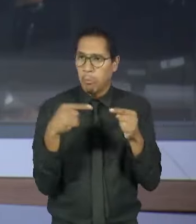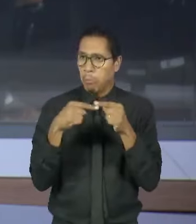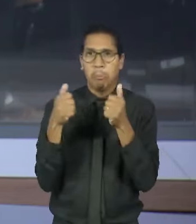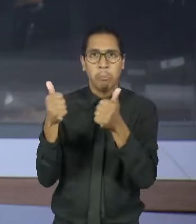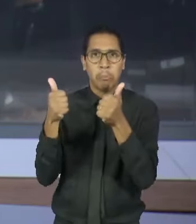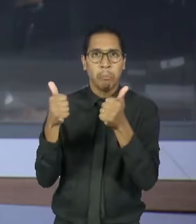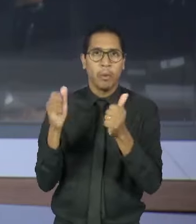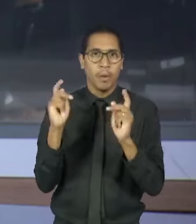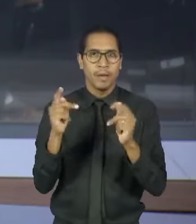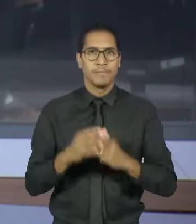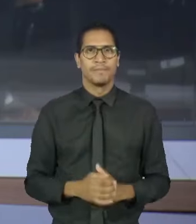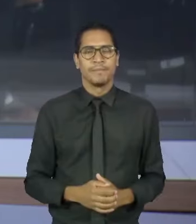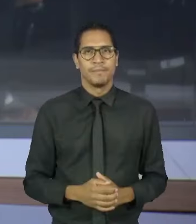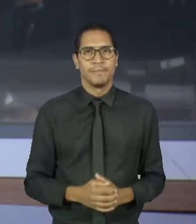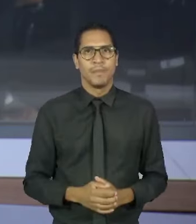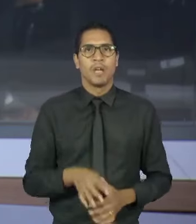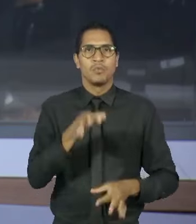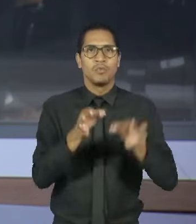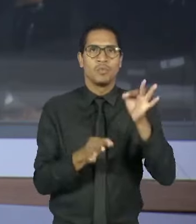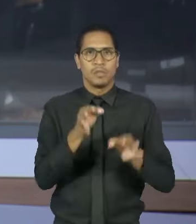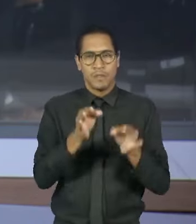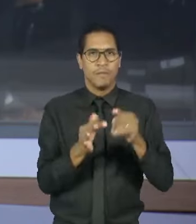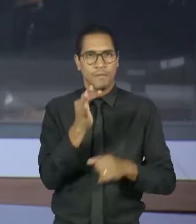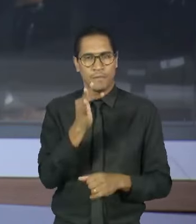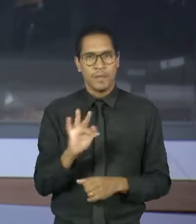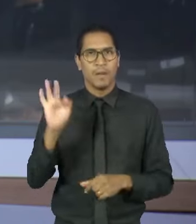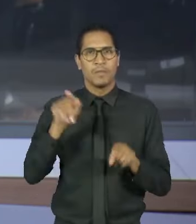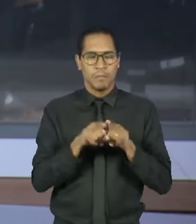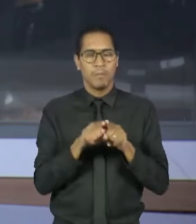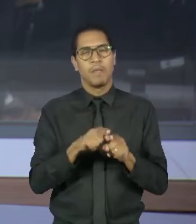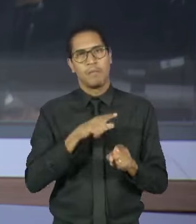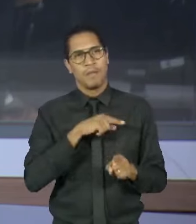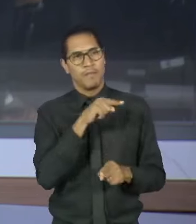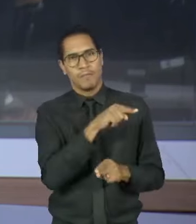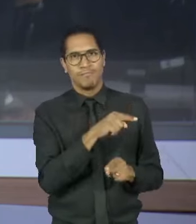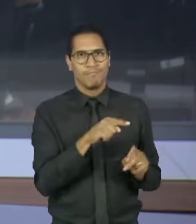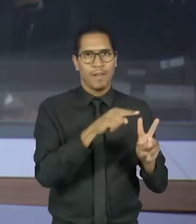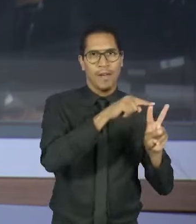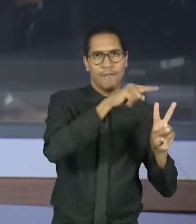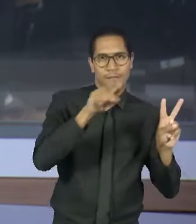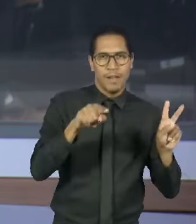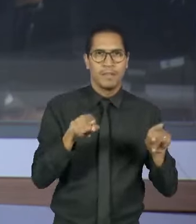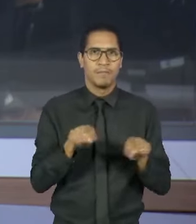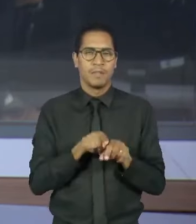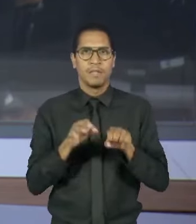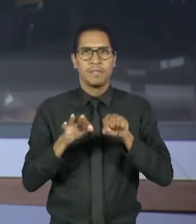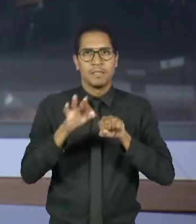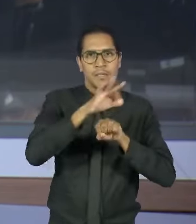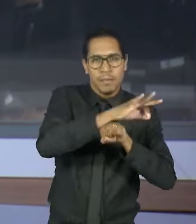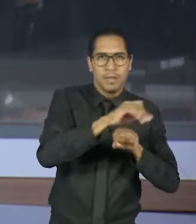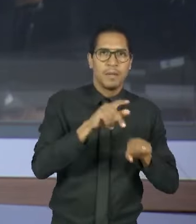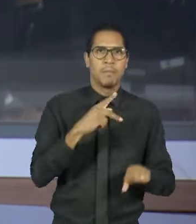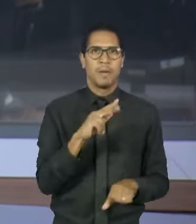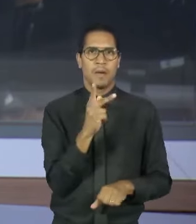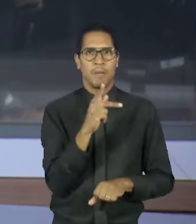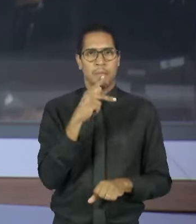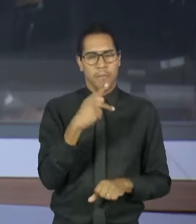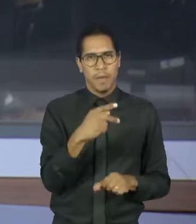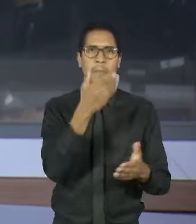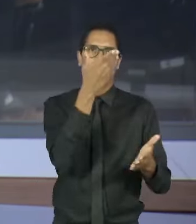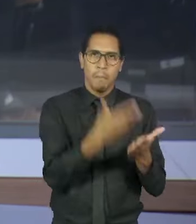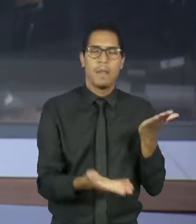A Justiça Federal condenou as mineradoras Vale, Samarco e BHP por danos morais coletivos causados